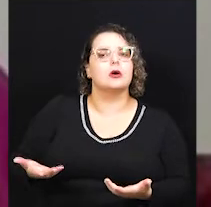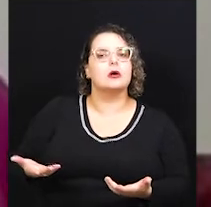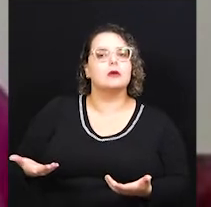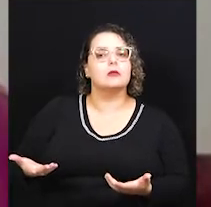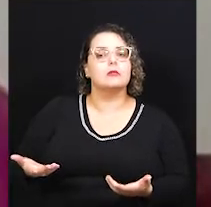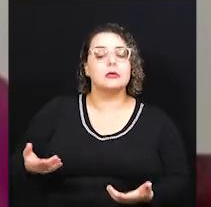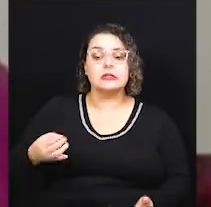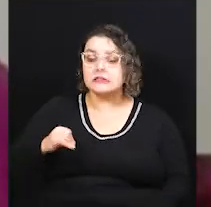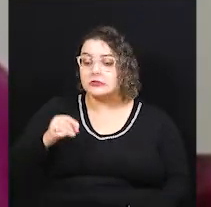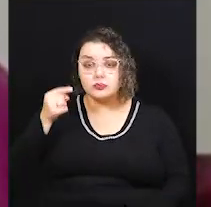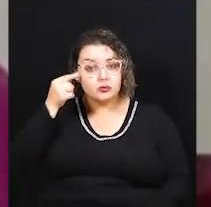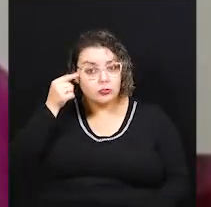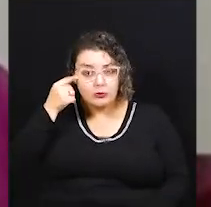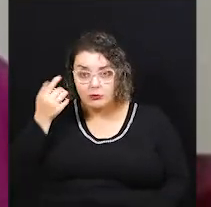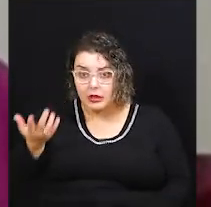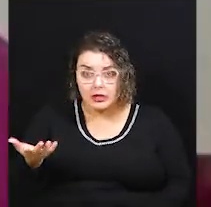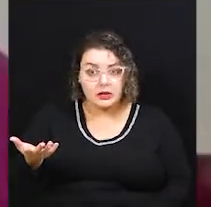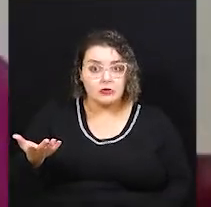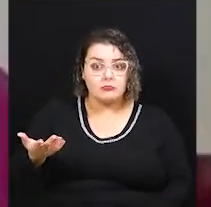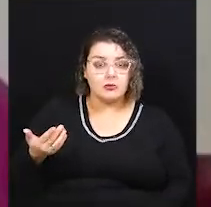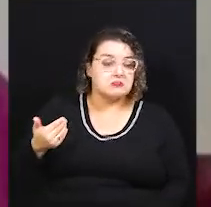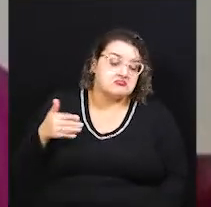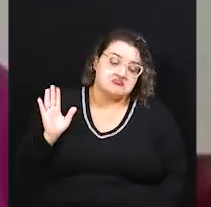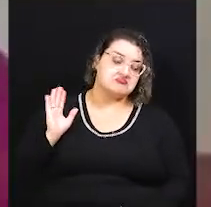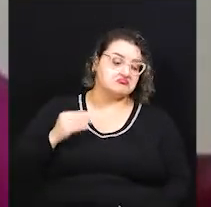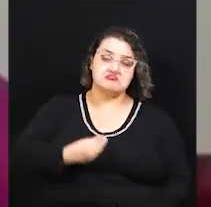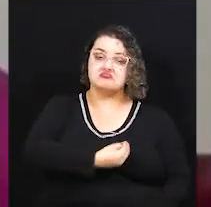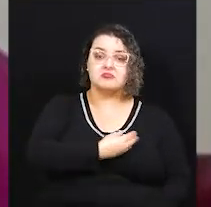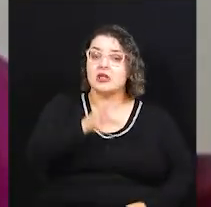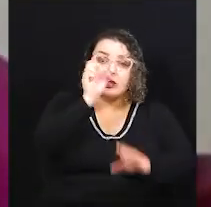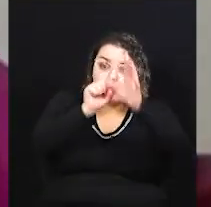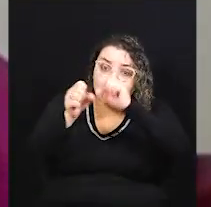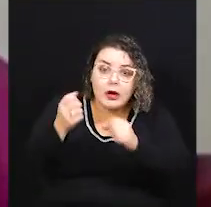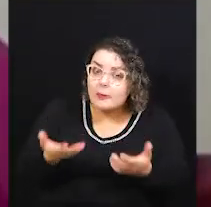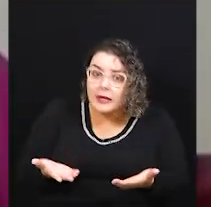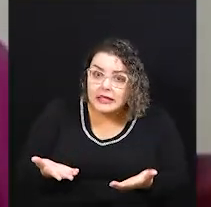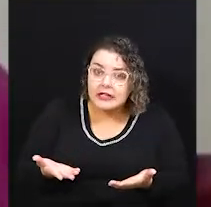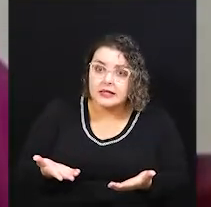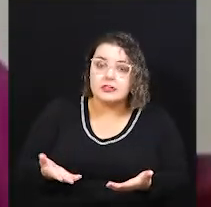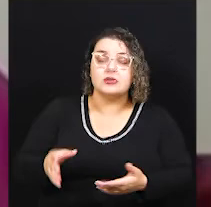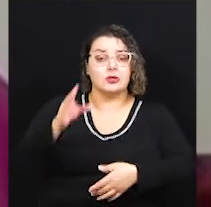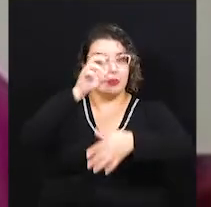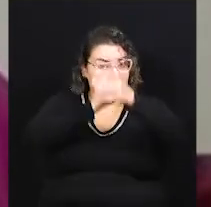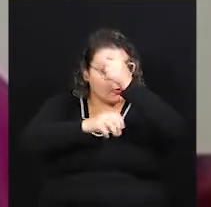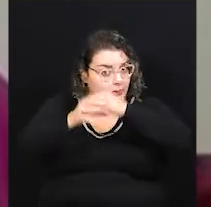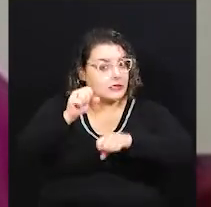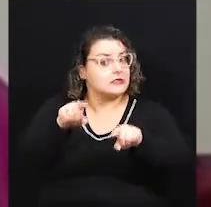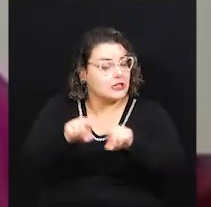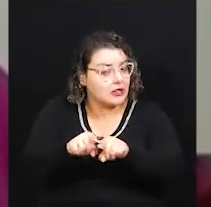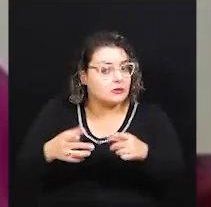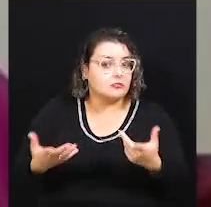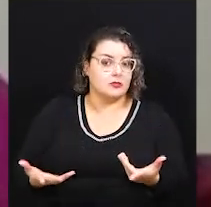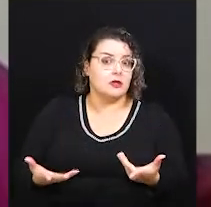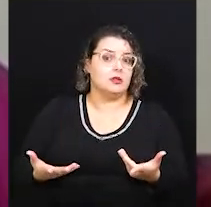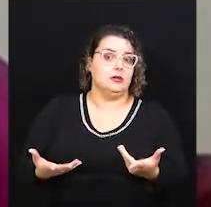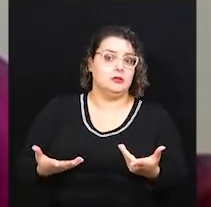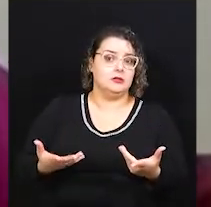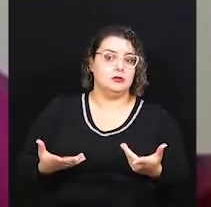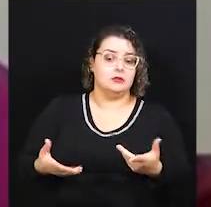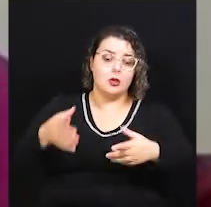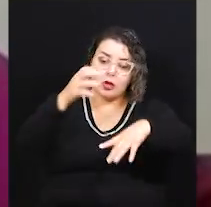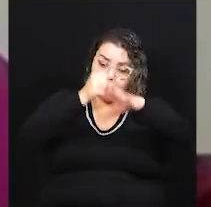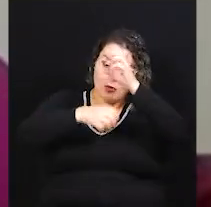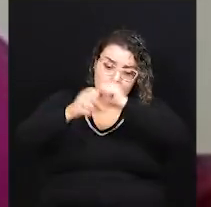se você não pensa nisso, você passa batido e não aprende. É um aprendizado também, sabe? É